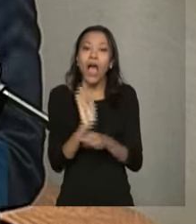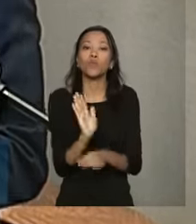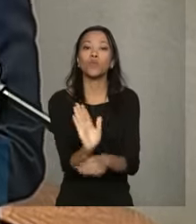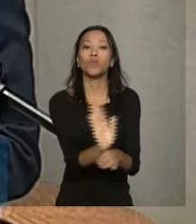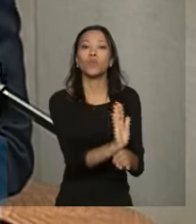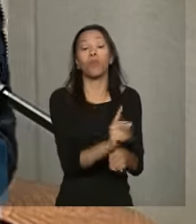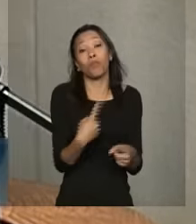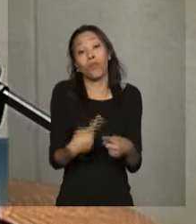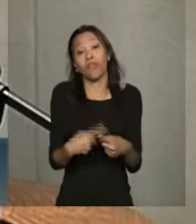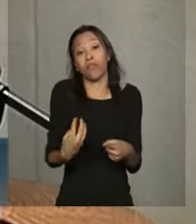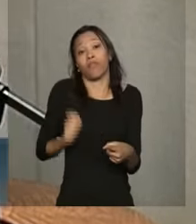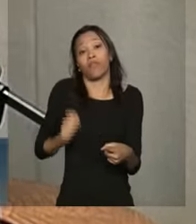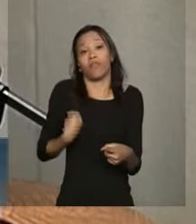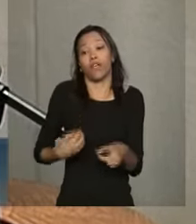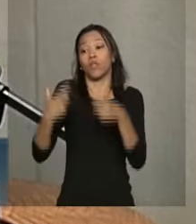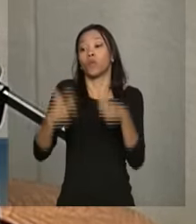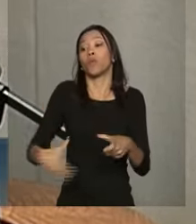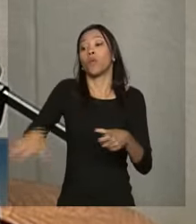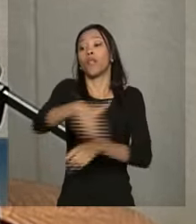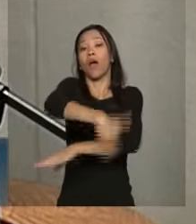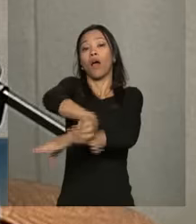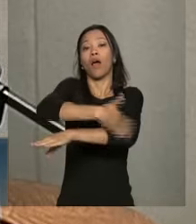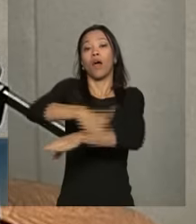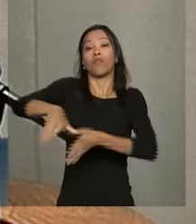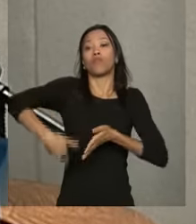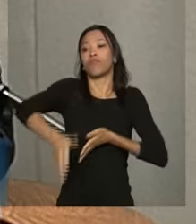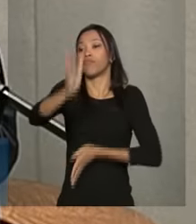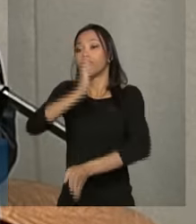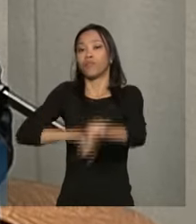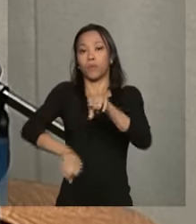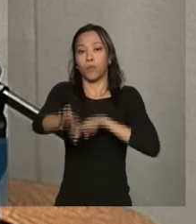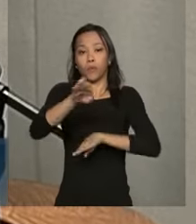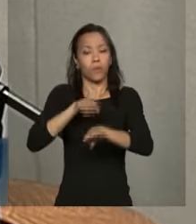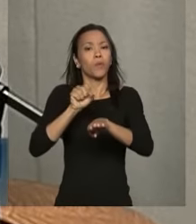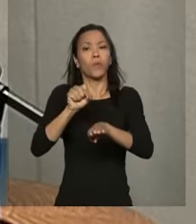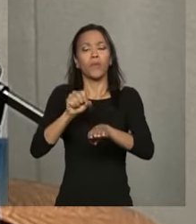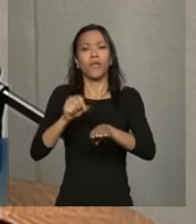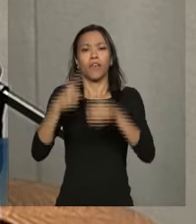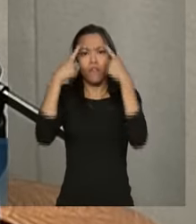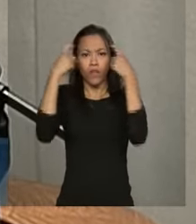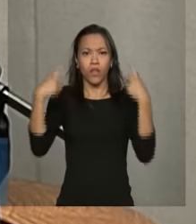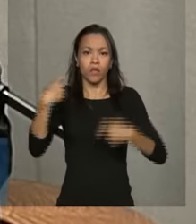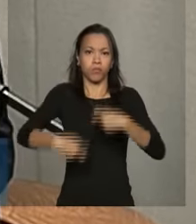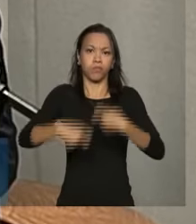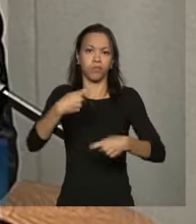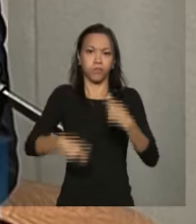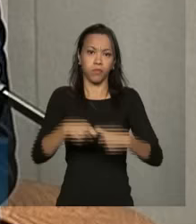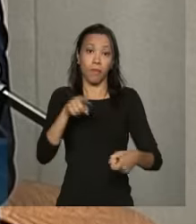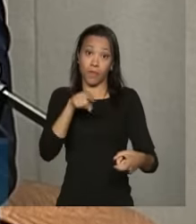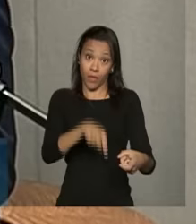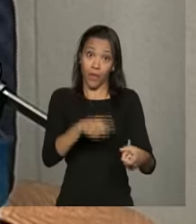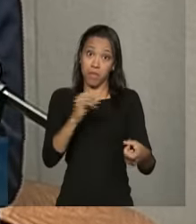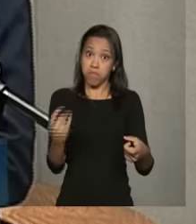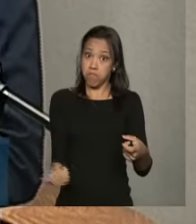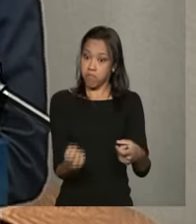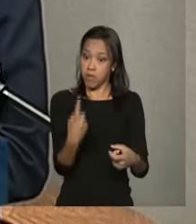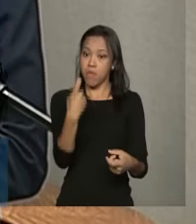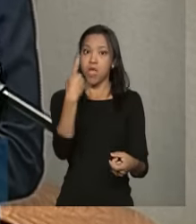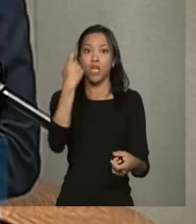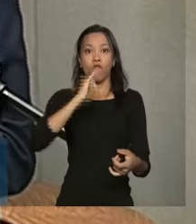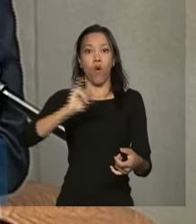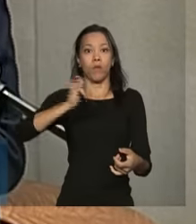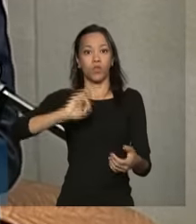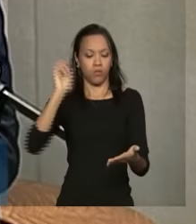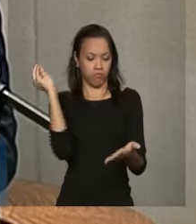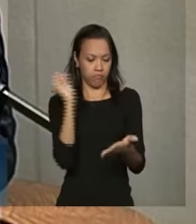exploração sexual nas rodovias brasileiras é a primeira vez que esse dado consta do relatório Então acho que merece sim